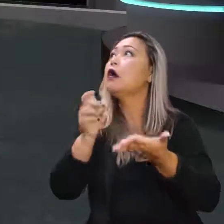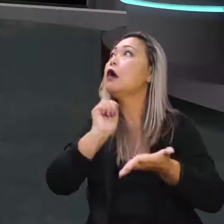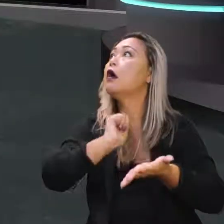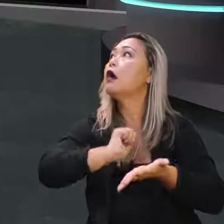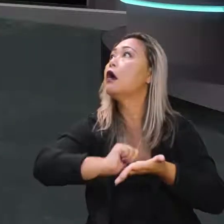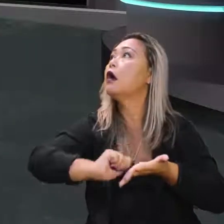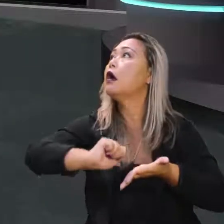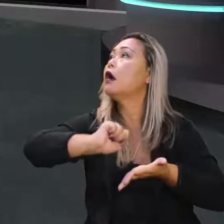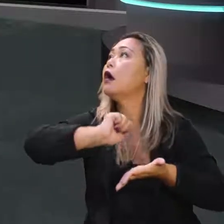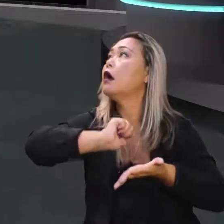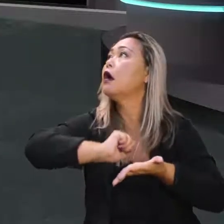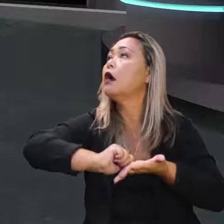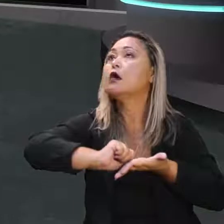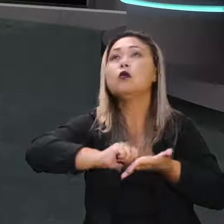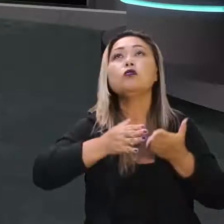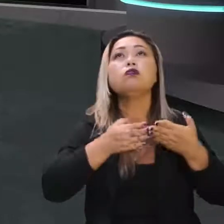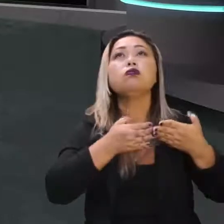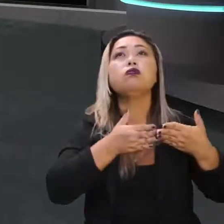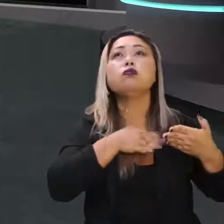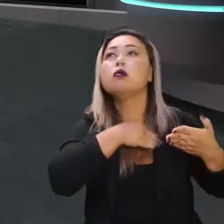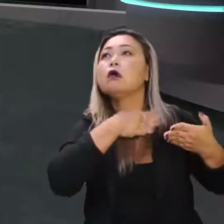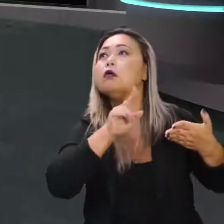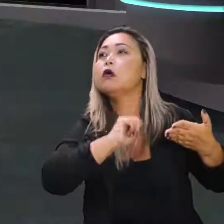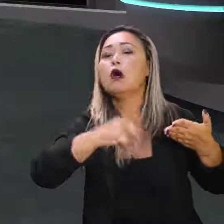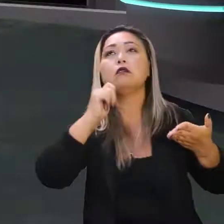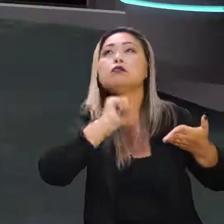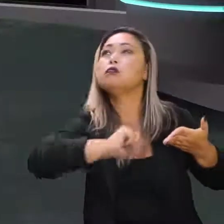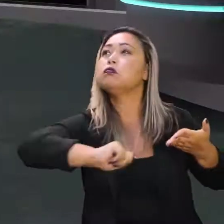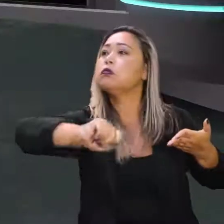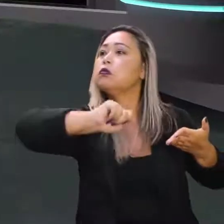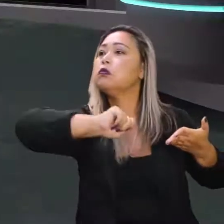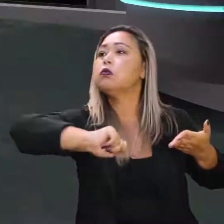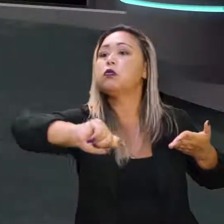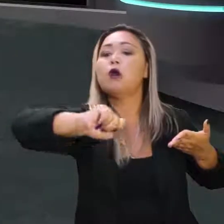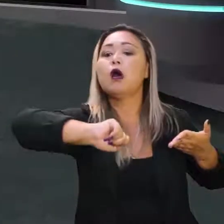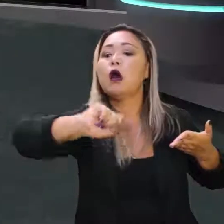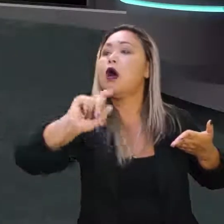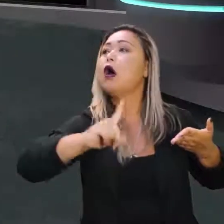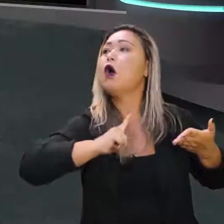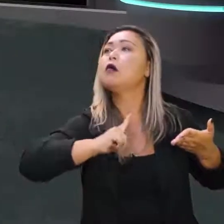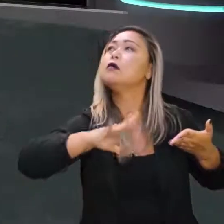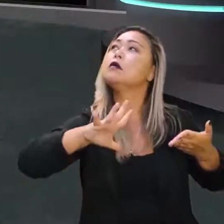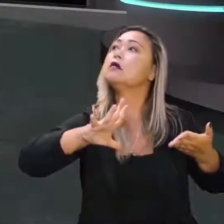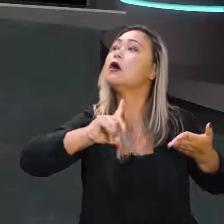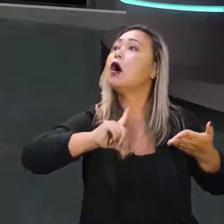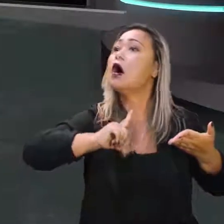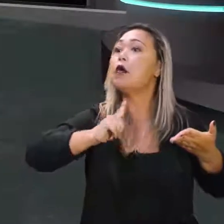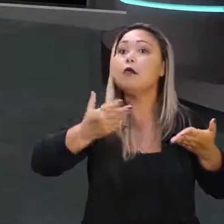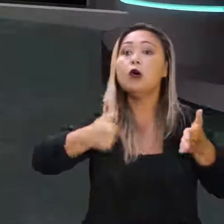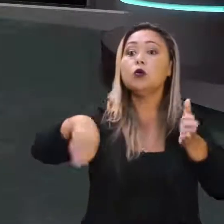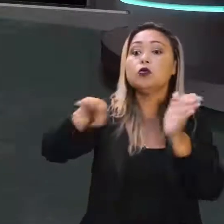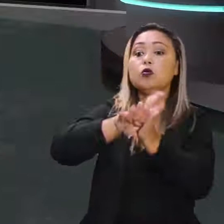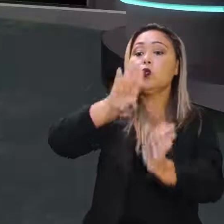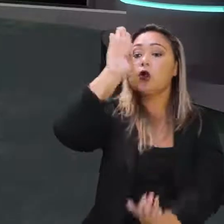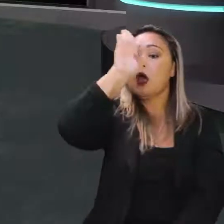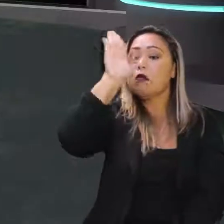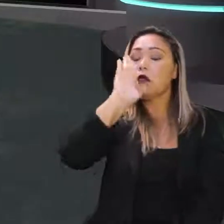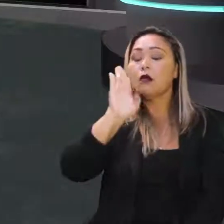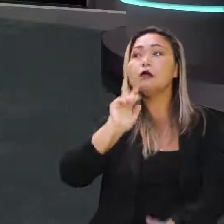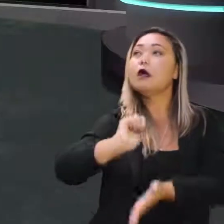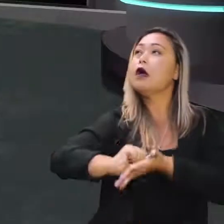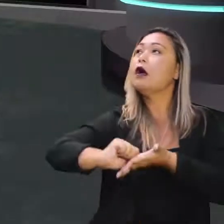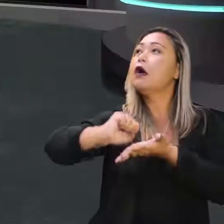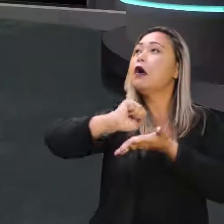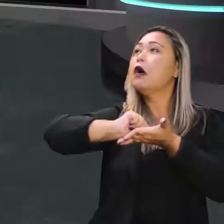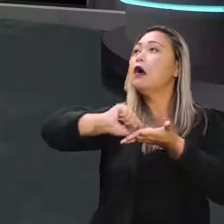relatando, até durante a viagem, né? Ele vai relatando as primeiras impressões que eles tiveram do Brasil. E é claro